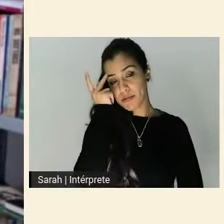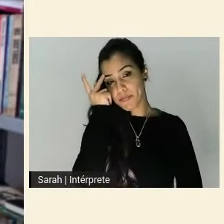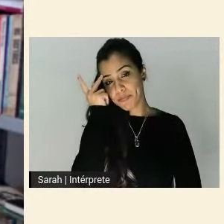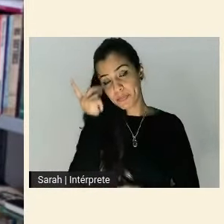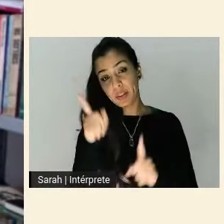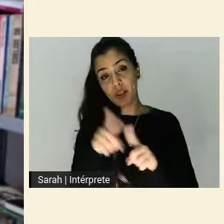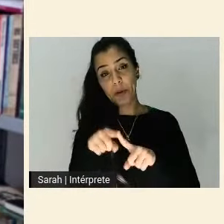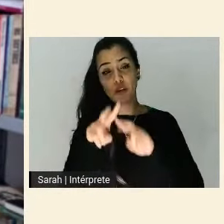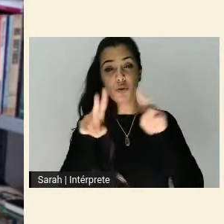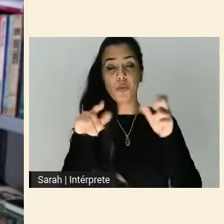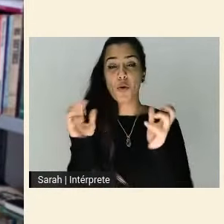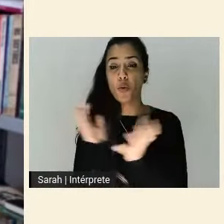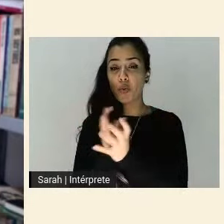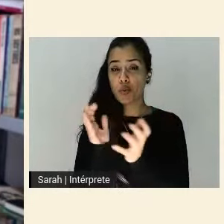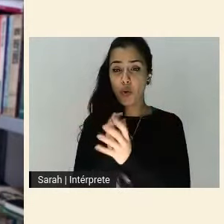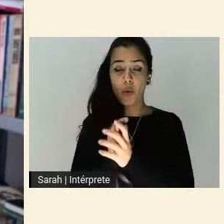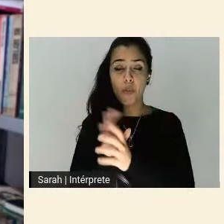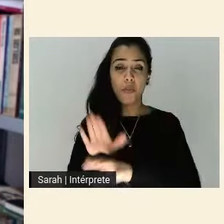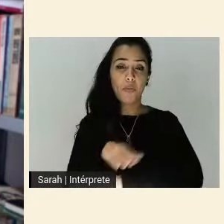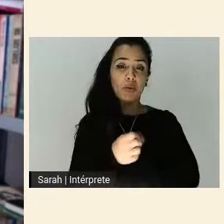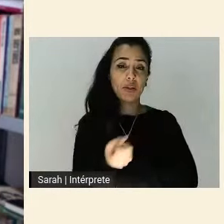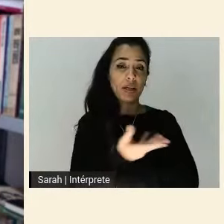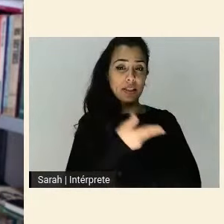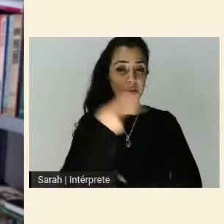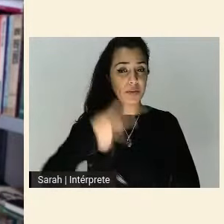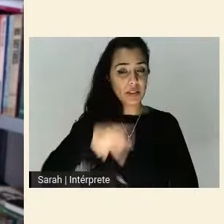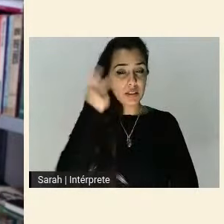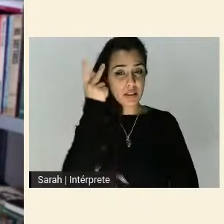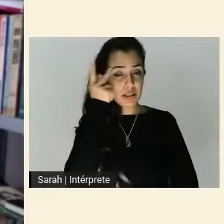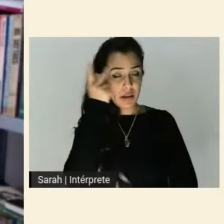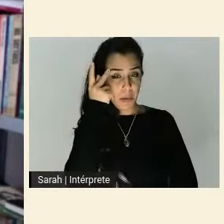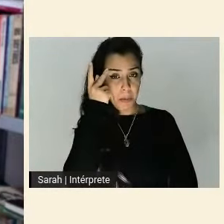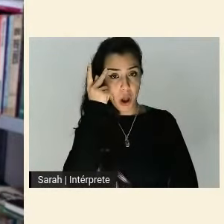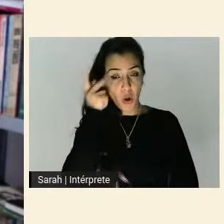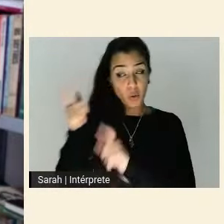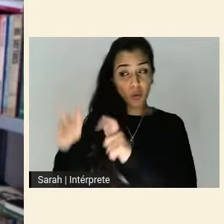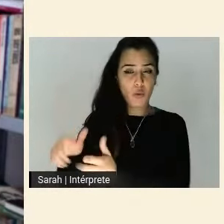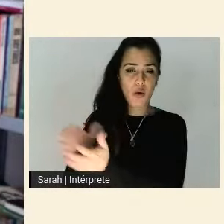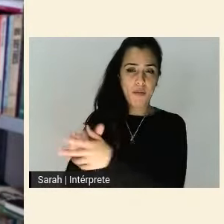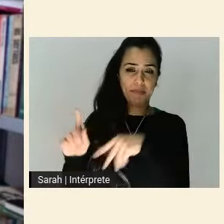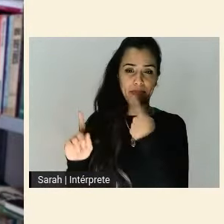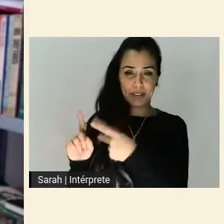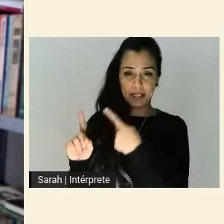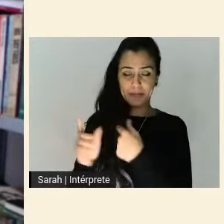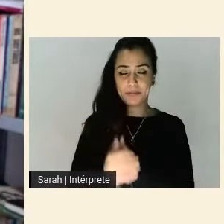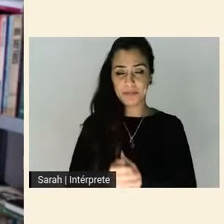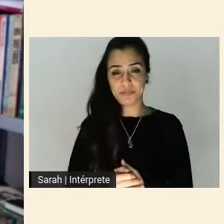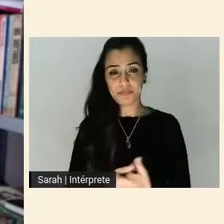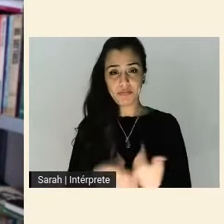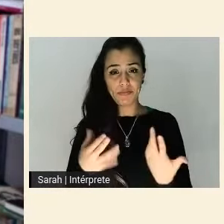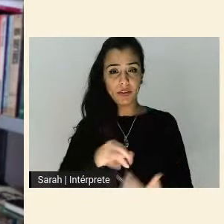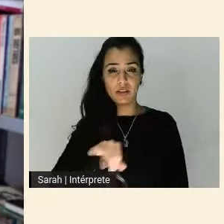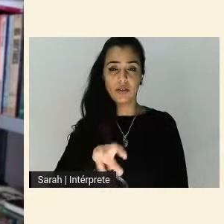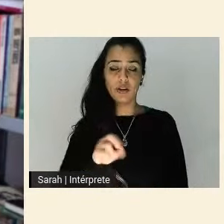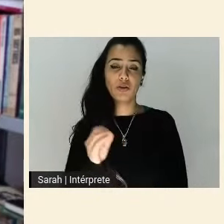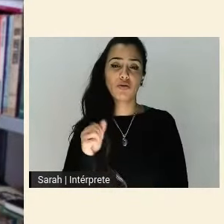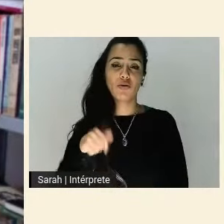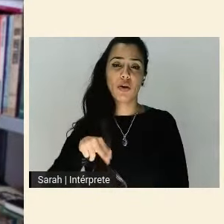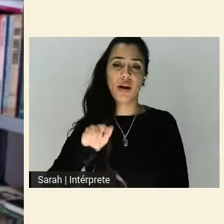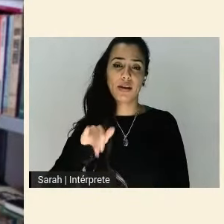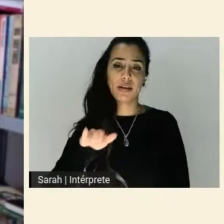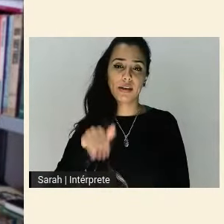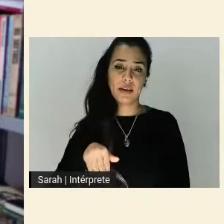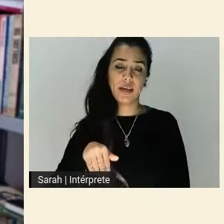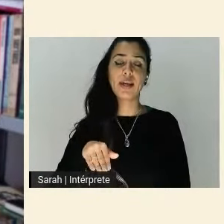grupo modernista de São Paulo, né, aí no Recife. Né? Então, Joaquim Nojosa constrói o seu